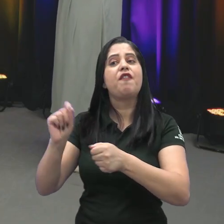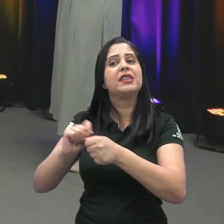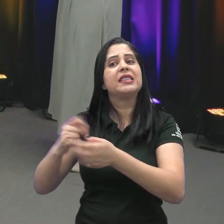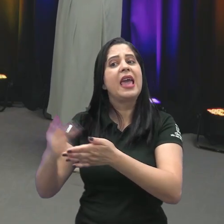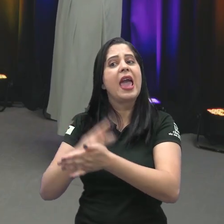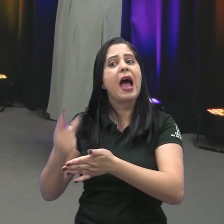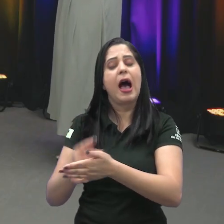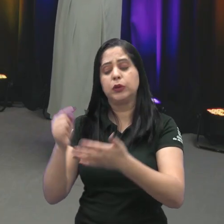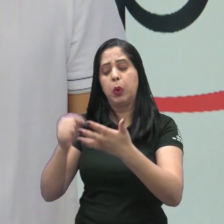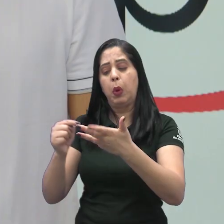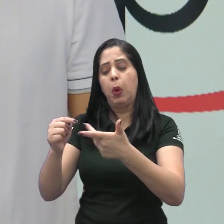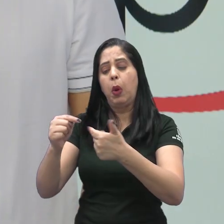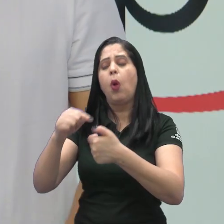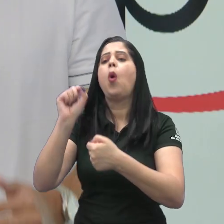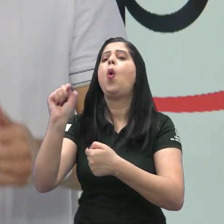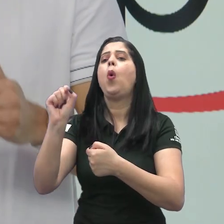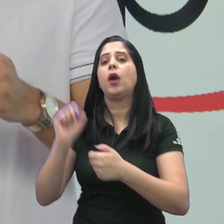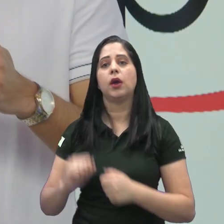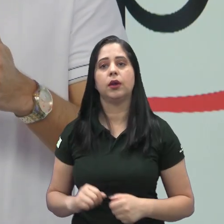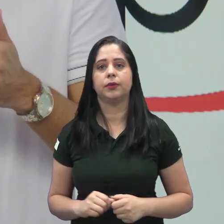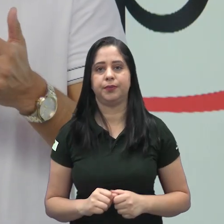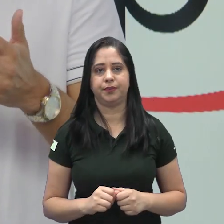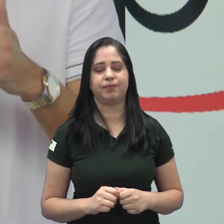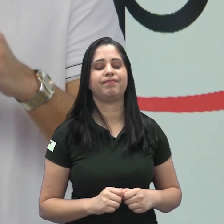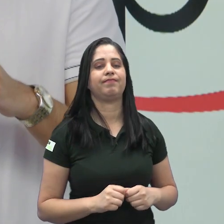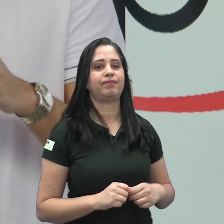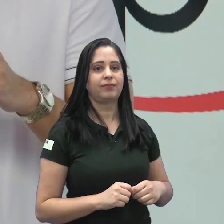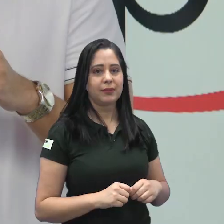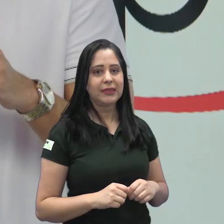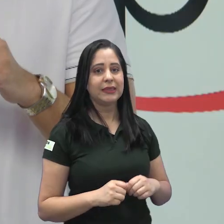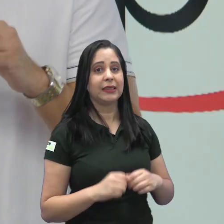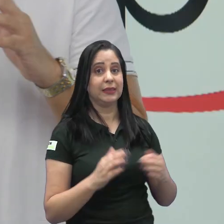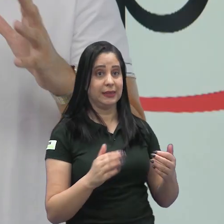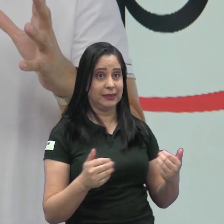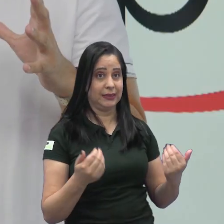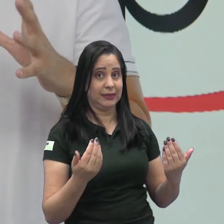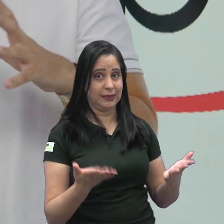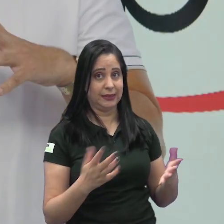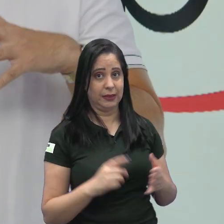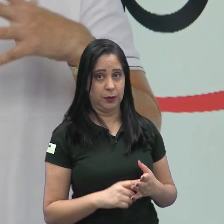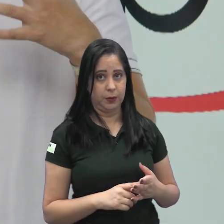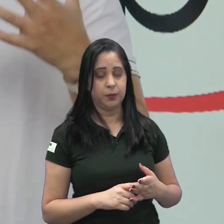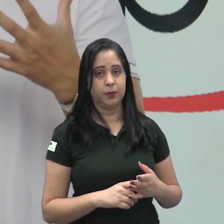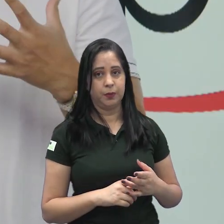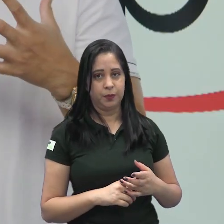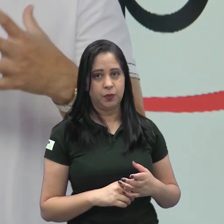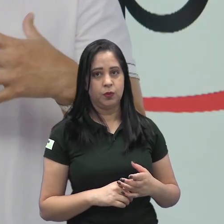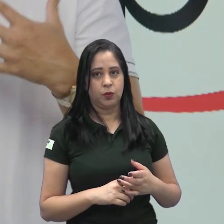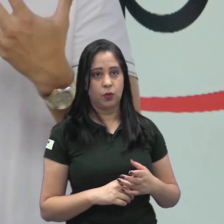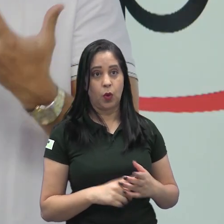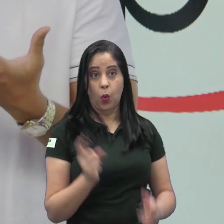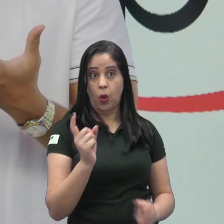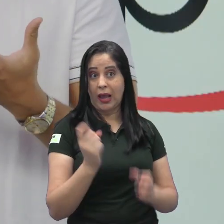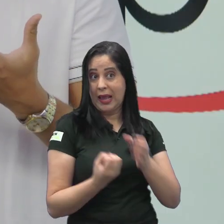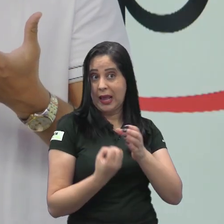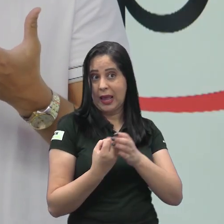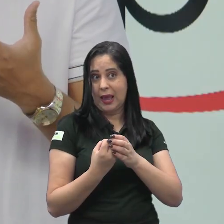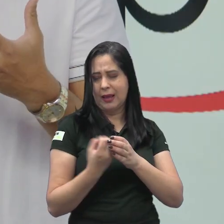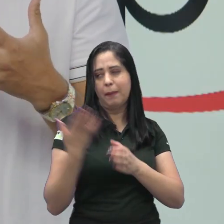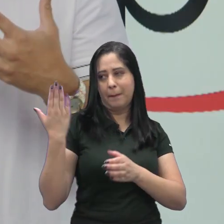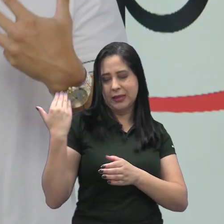Bom, o erro mais comum eu acho que é tentar, ainda mais hoje, o que aconteceu, desde que veio o